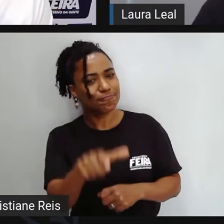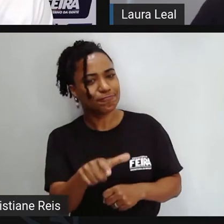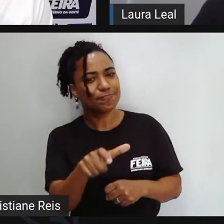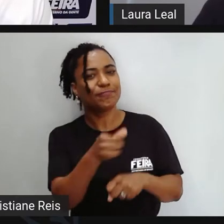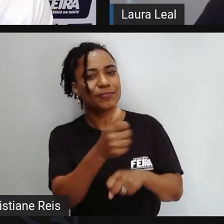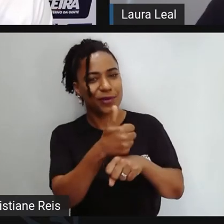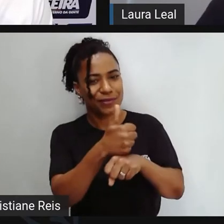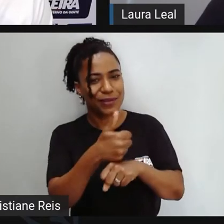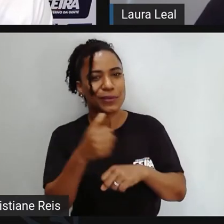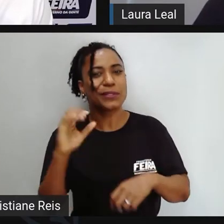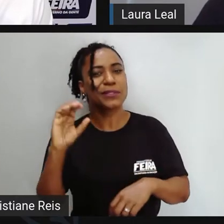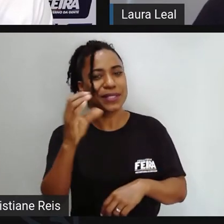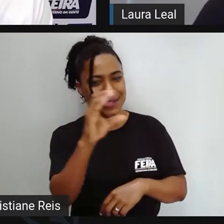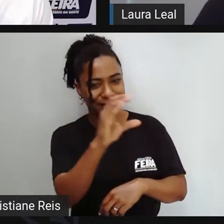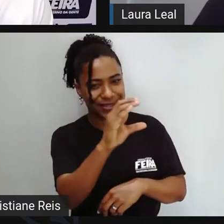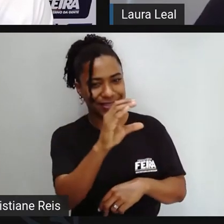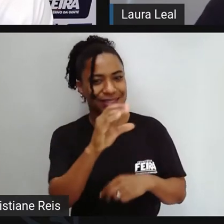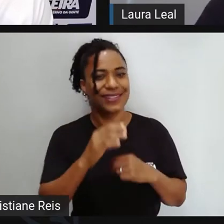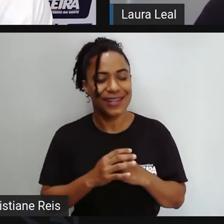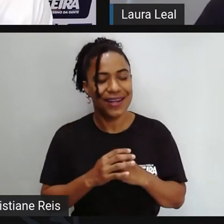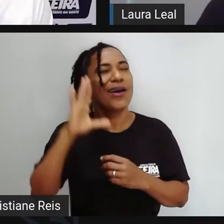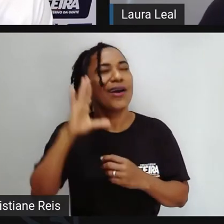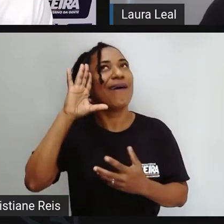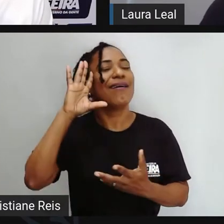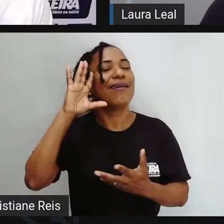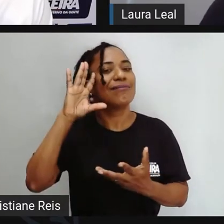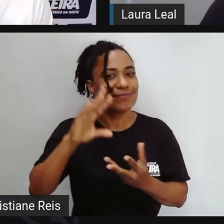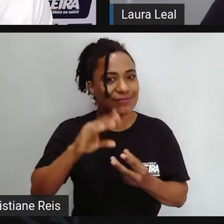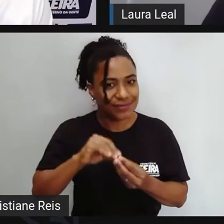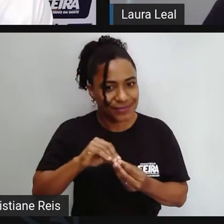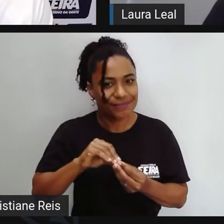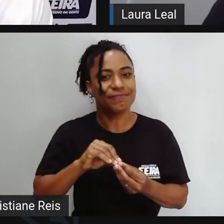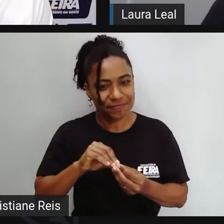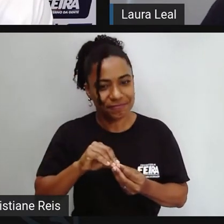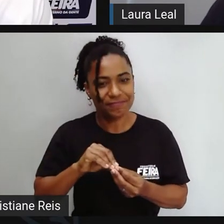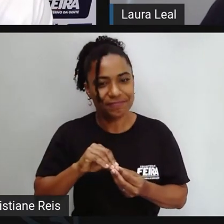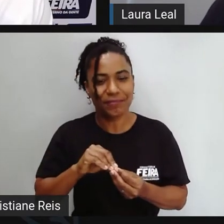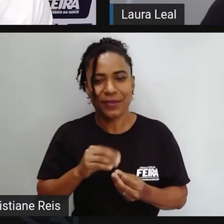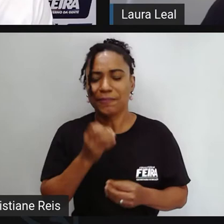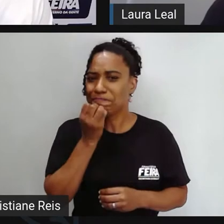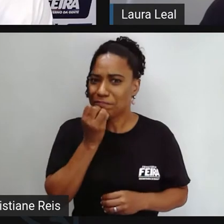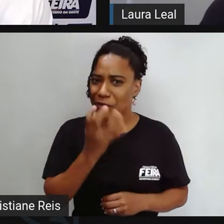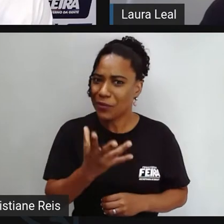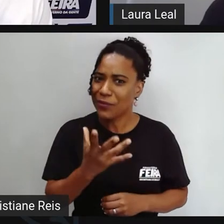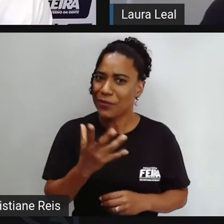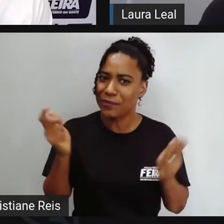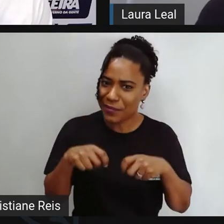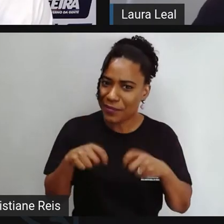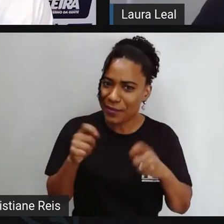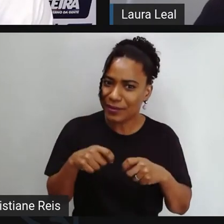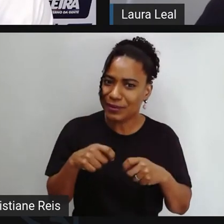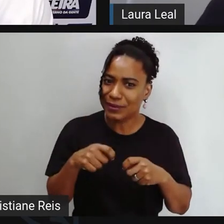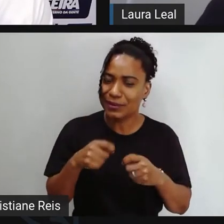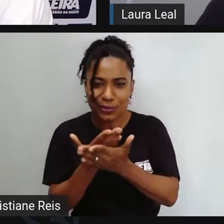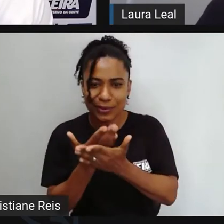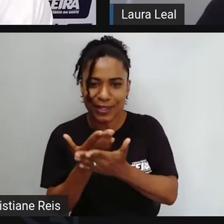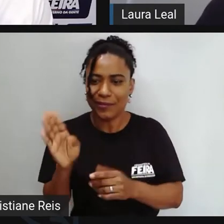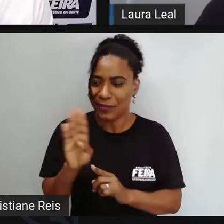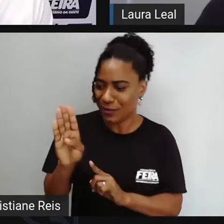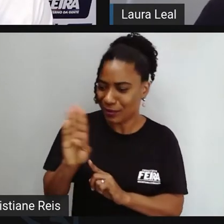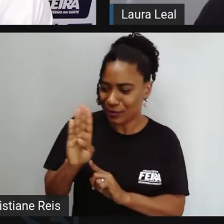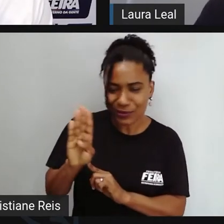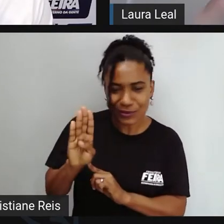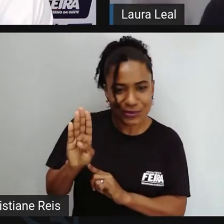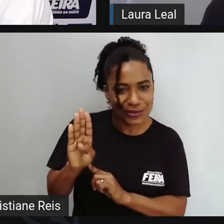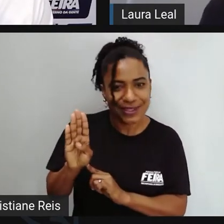quando eu comecei a entender que eu talvez quisesse aquilo para mim, né? Já que eu ia poder juntar a minha curiosidade pelas